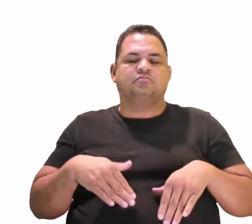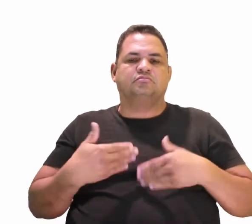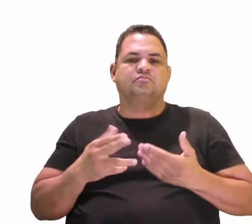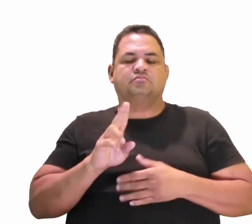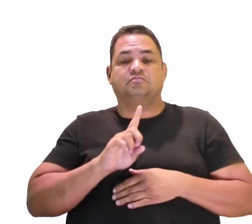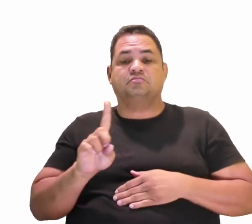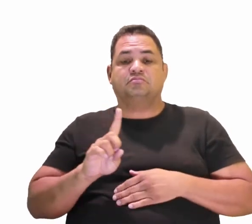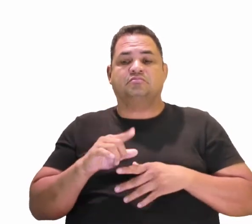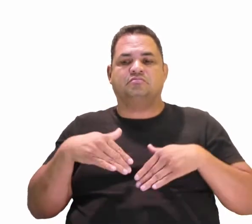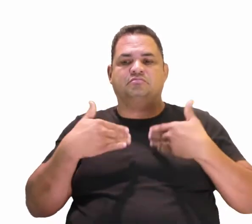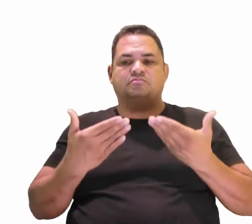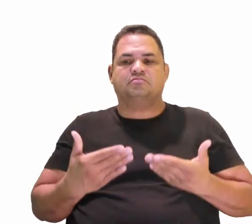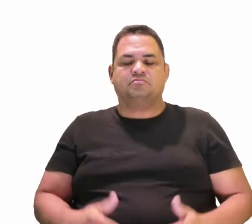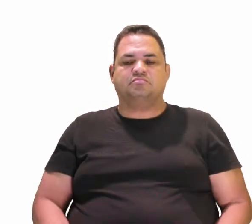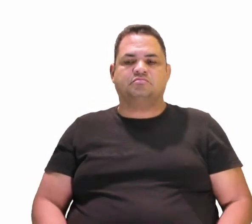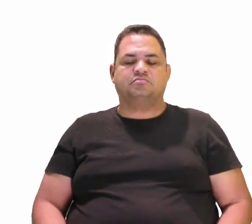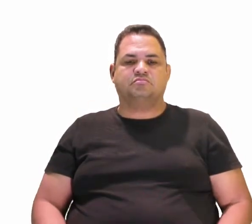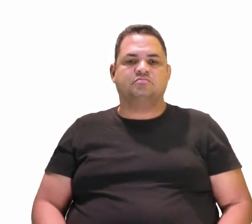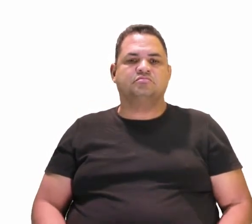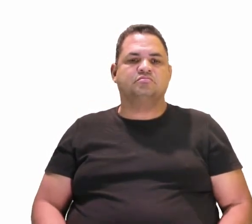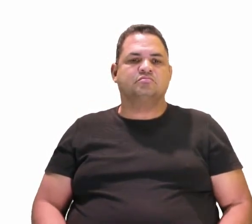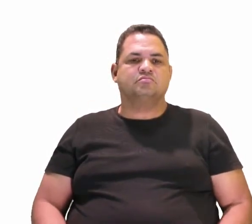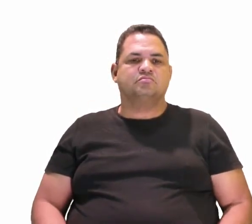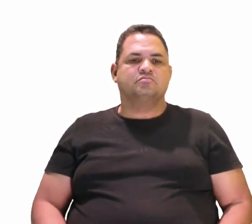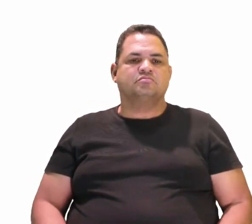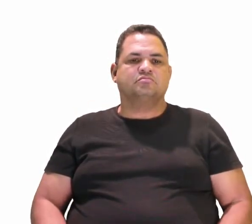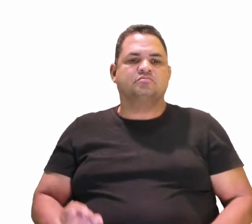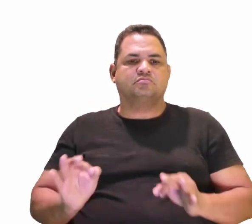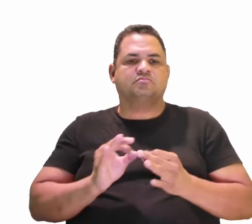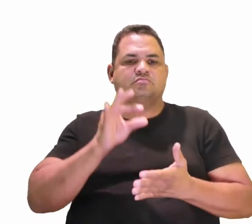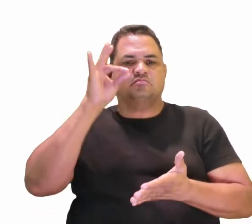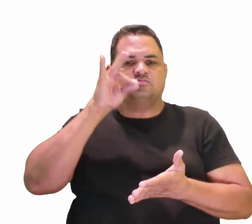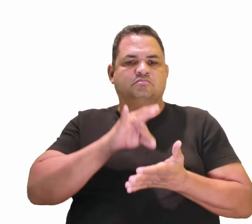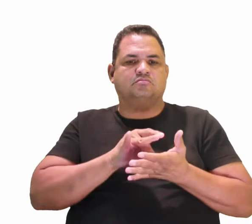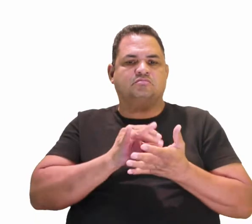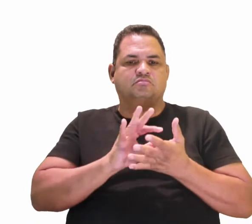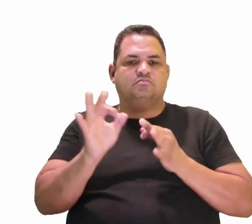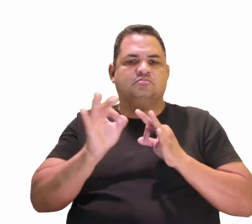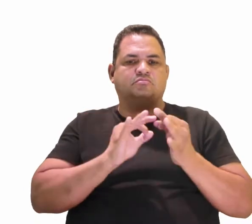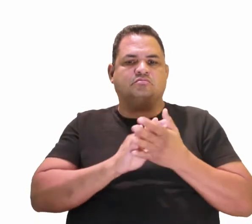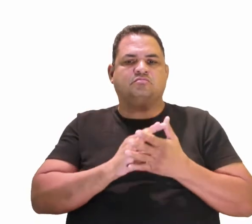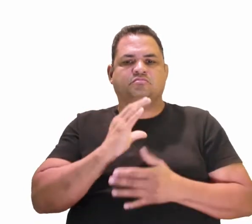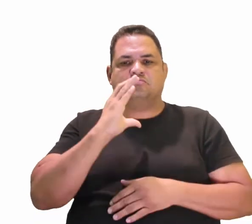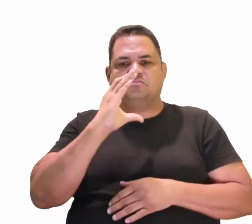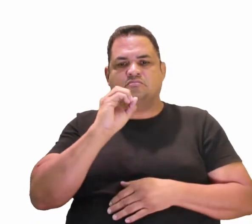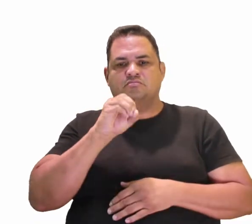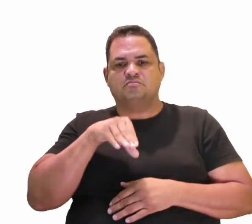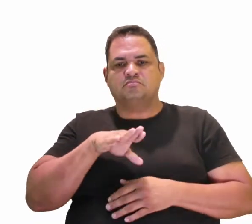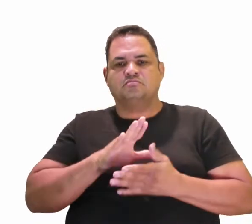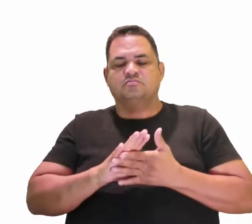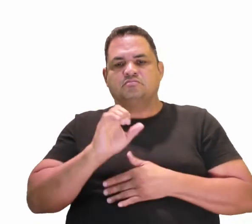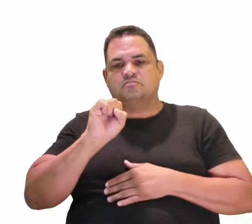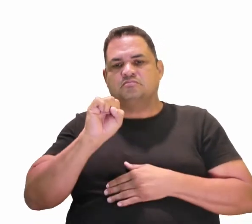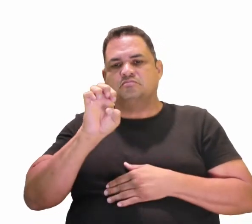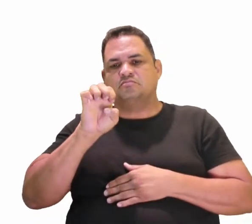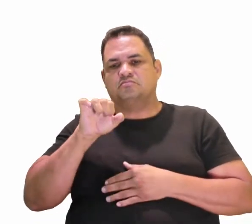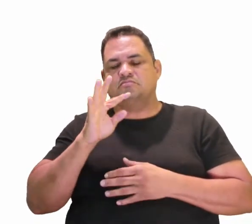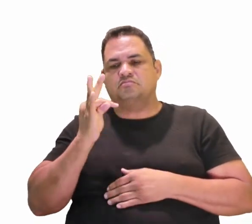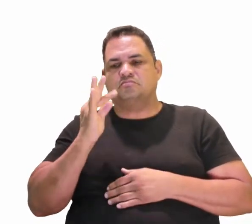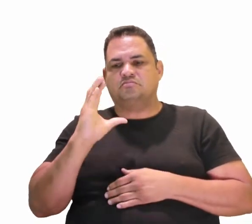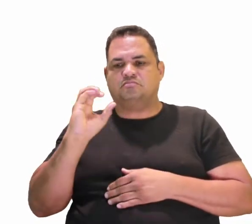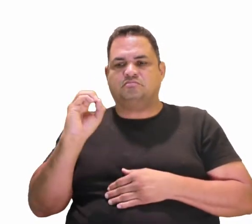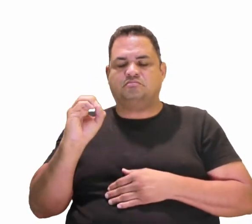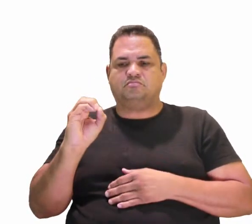gente já vai ver a negação. Então, olha, a forma afirmativa é formada com, barra, sem o